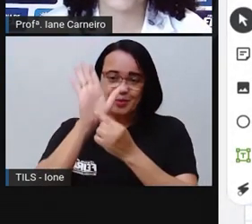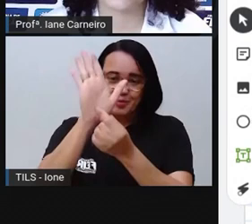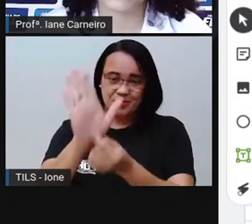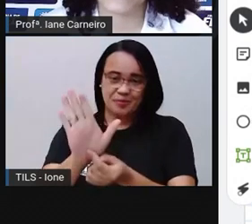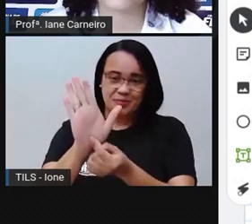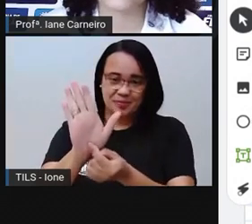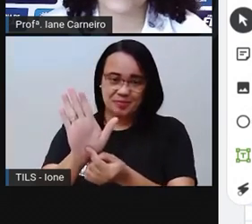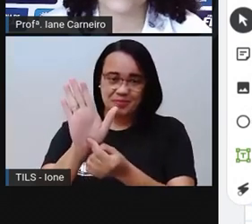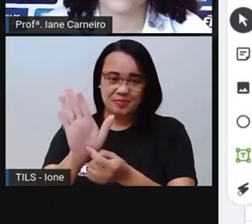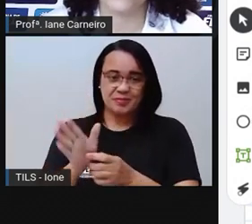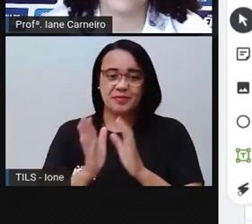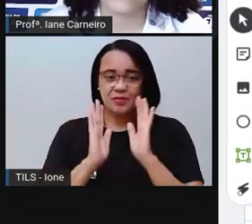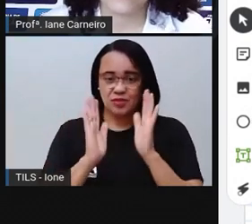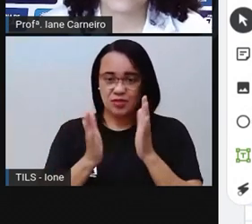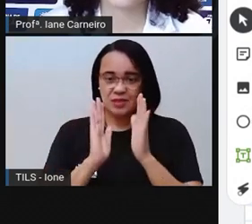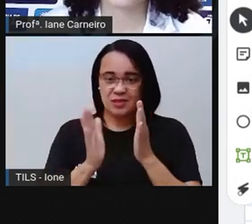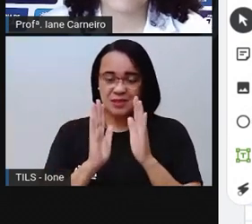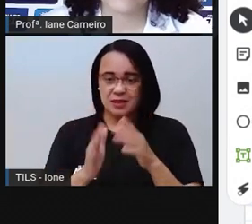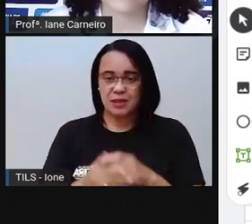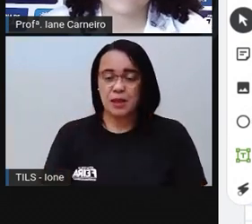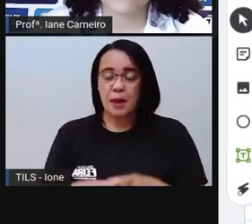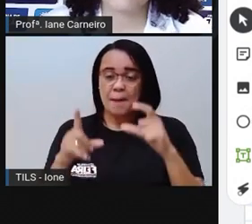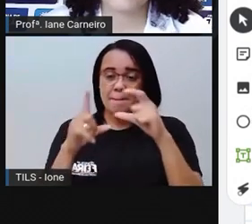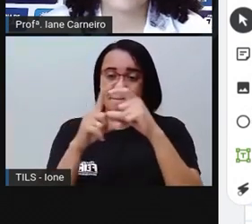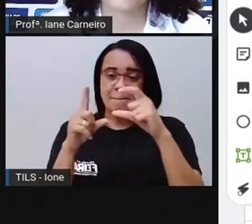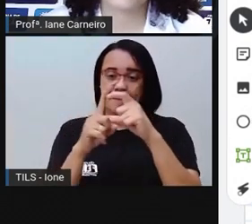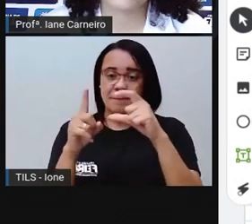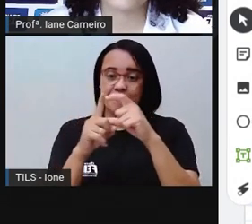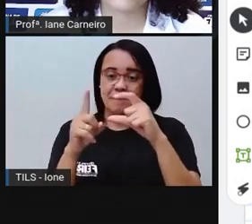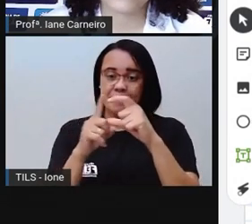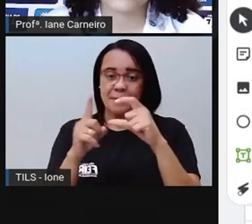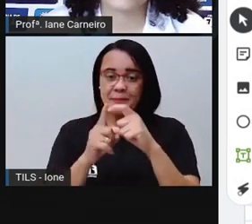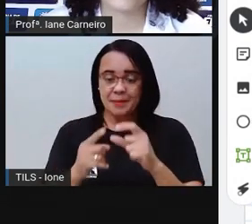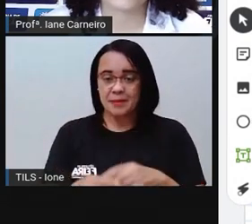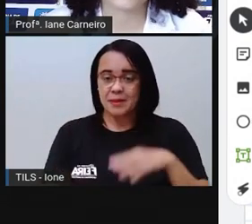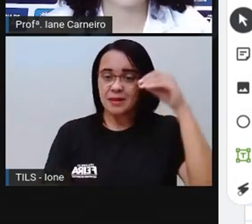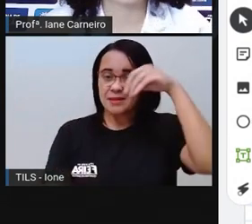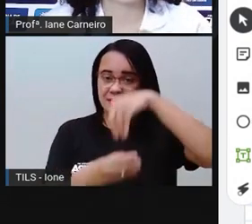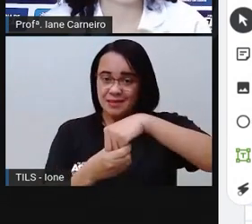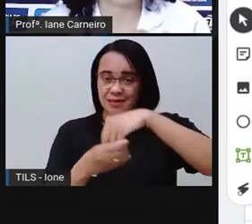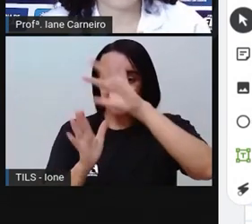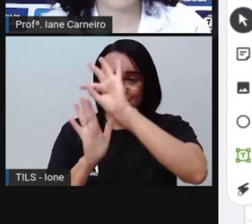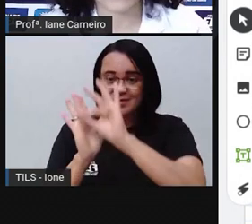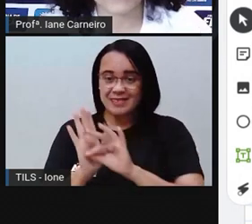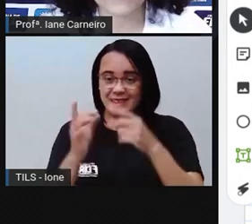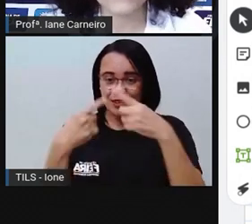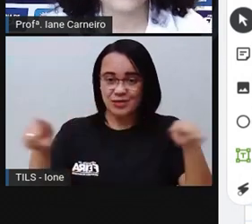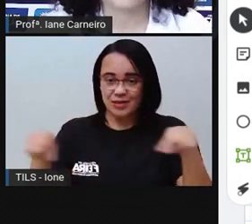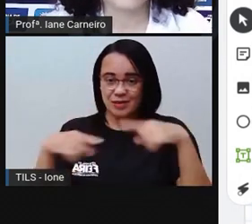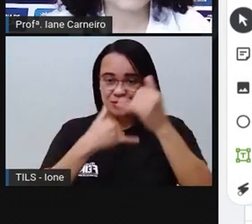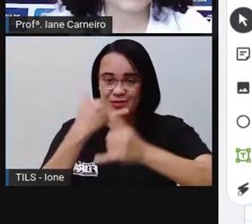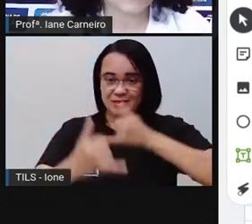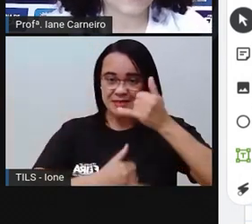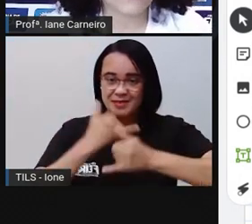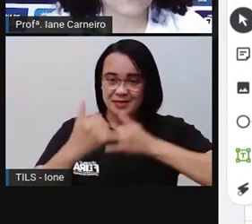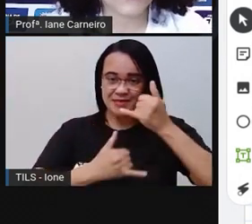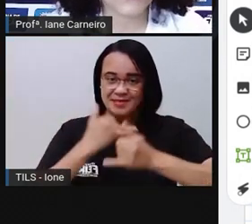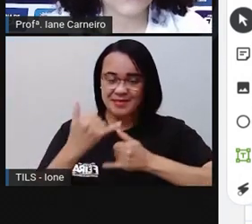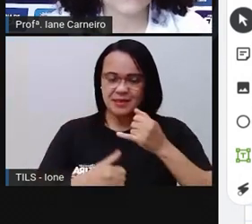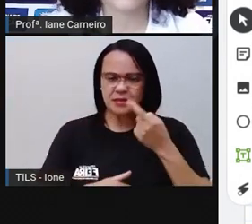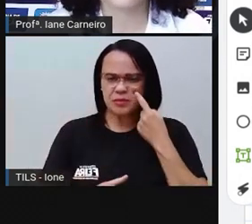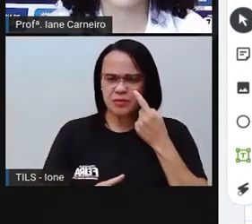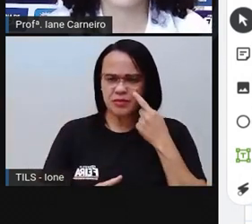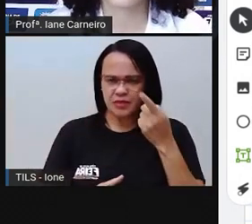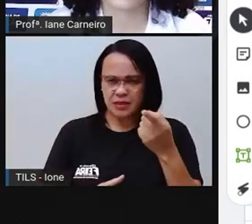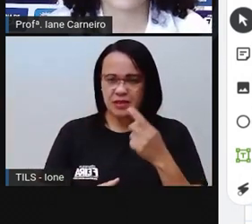colocou aqui, na verdade, já, ó, as palavras que estão lá na nossa parlenda. Vamos tentar ler uma por